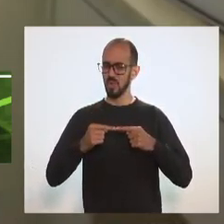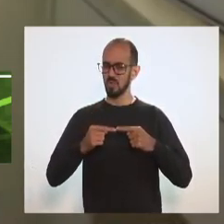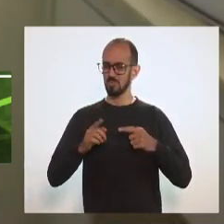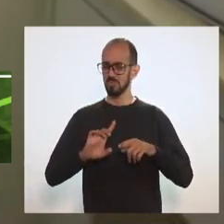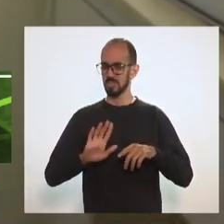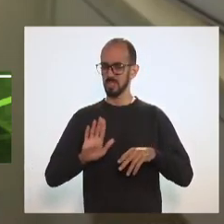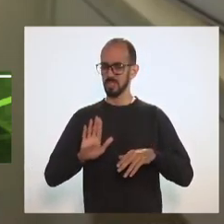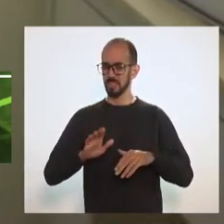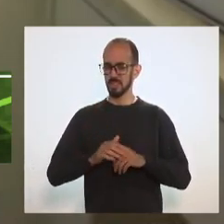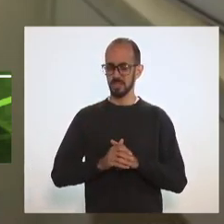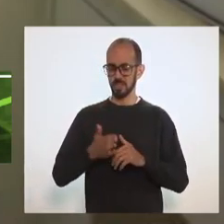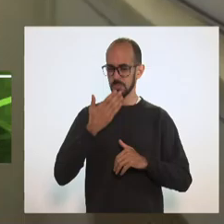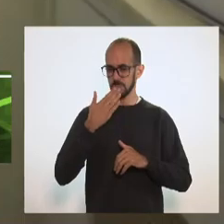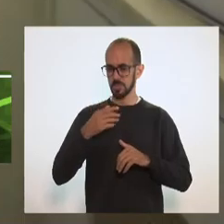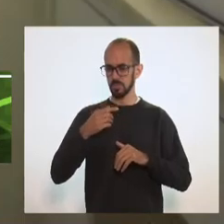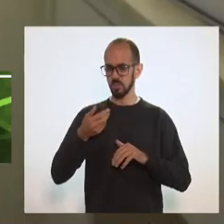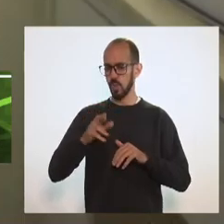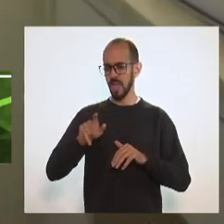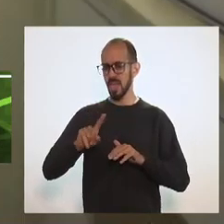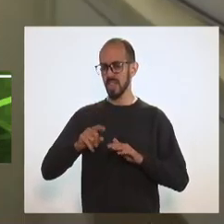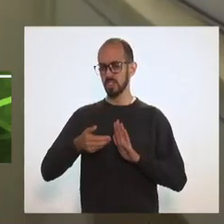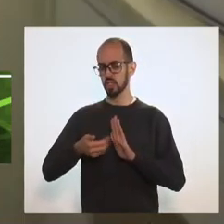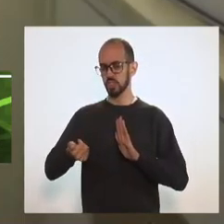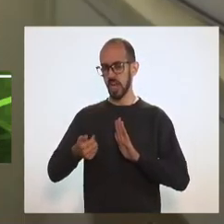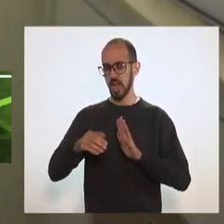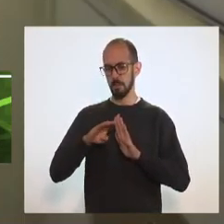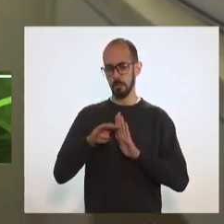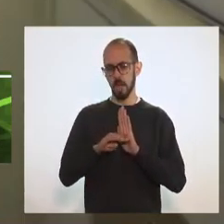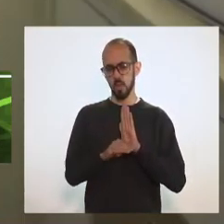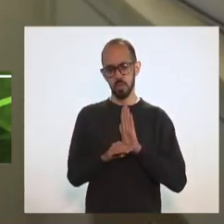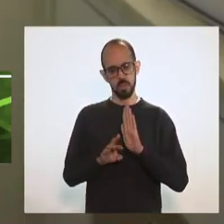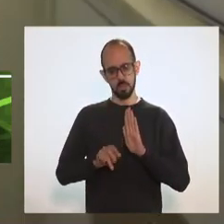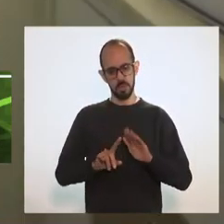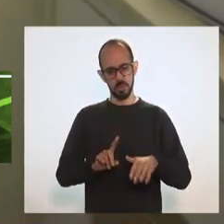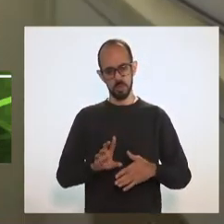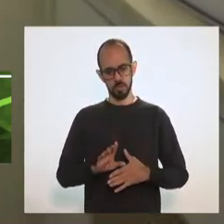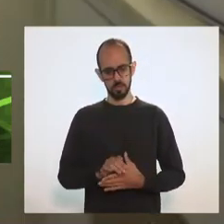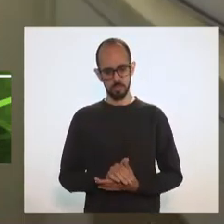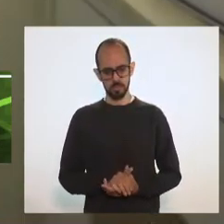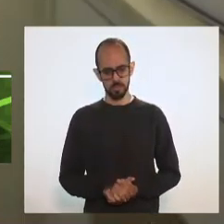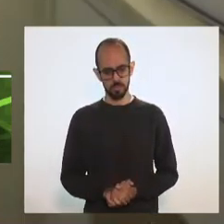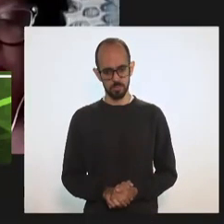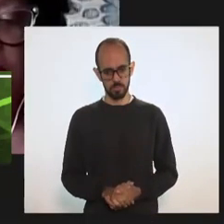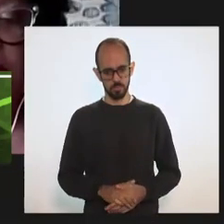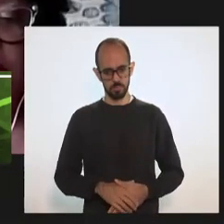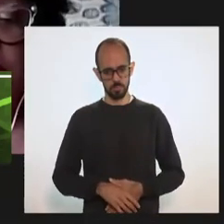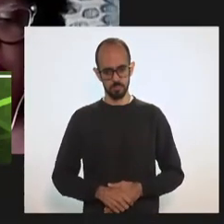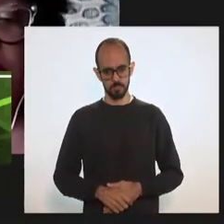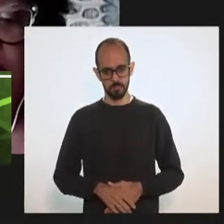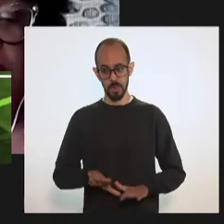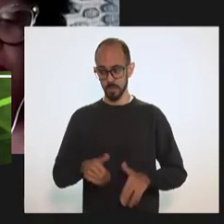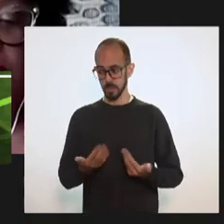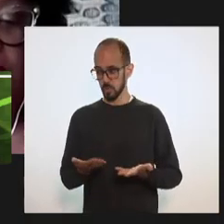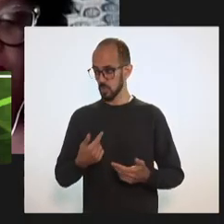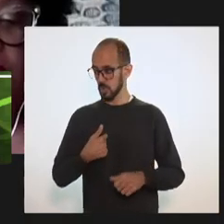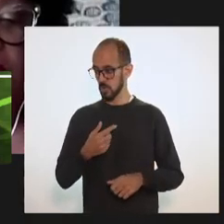mesmo. Porque a proposta dela é alterar essa lei. Mas eu achei